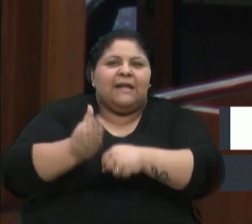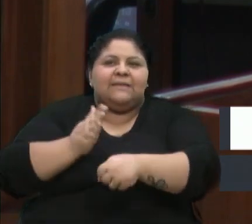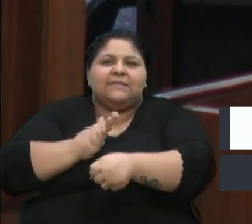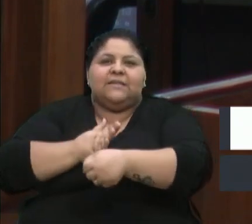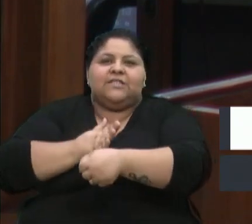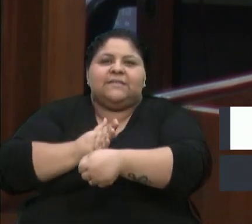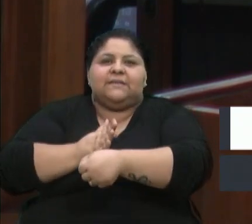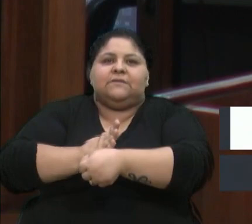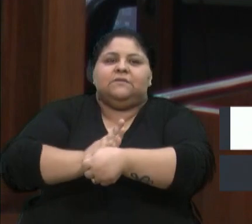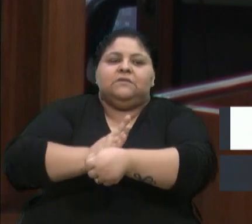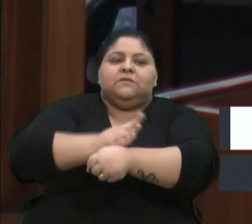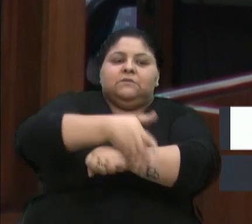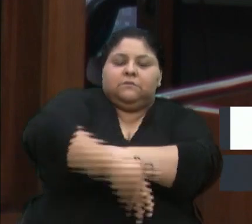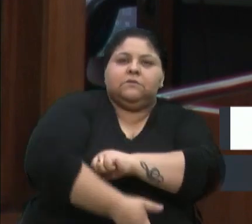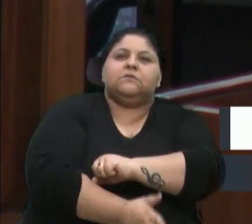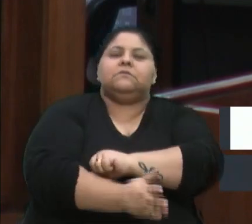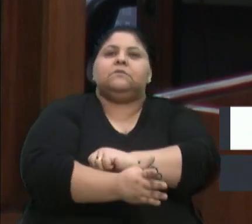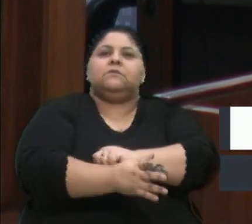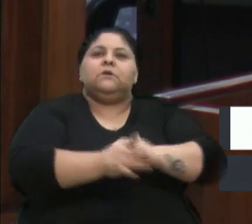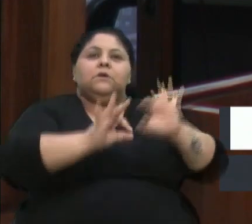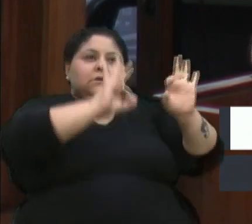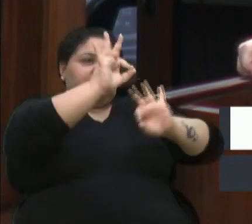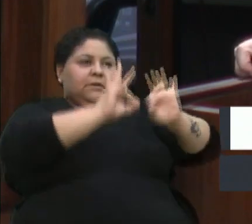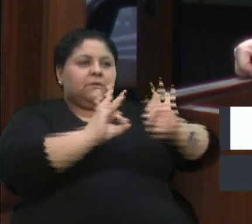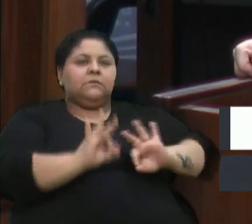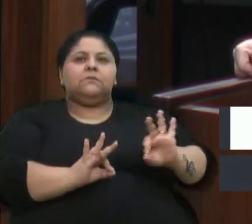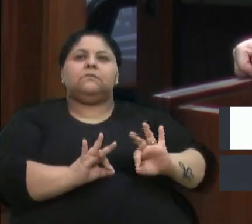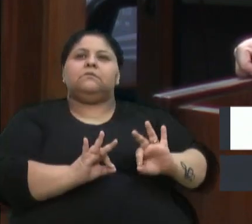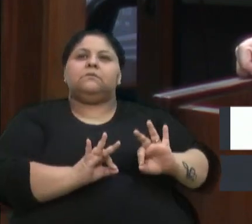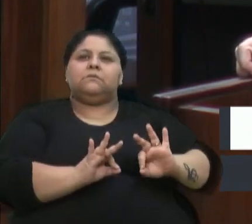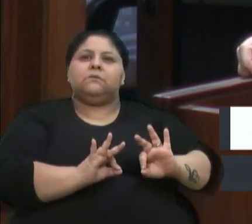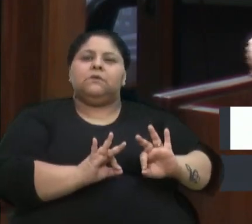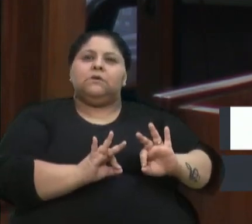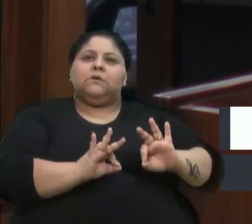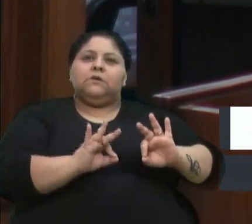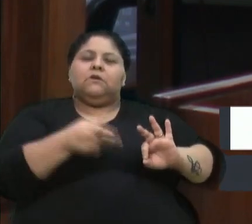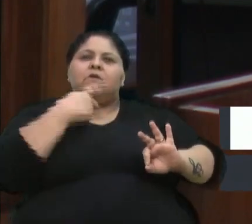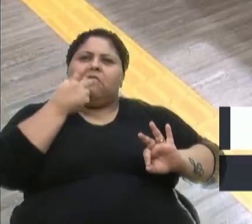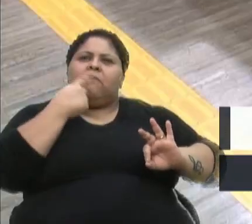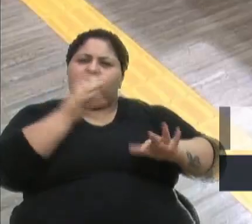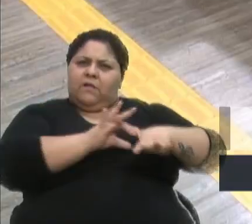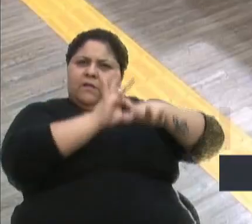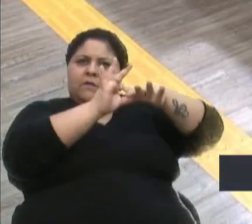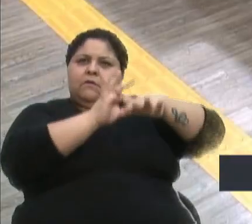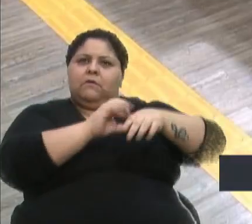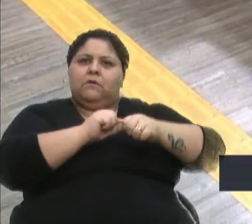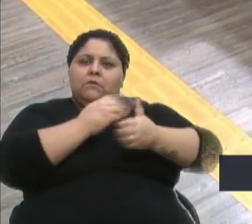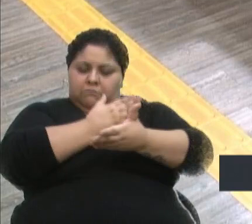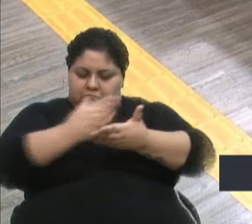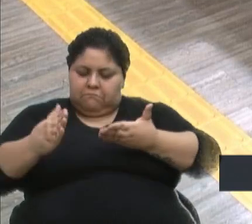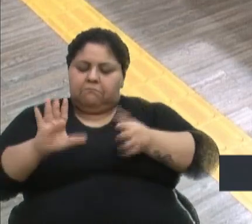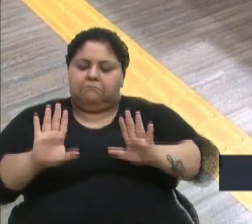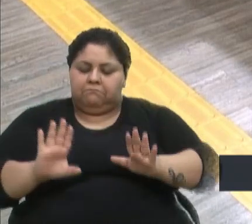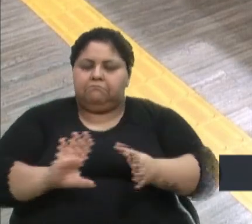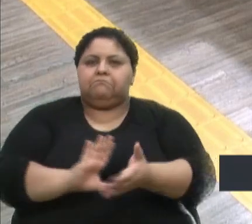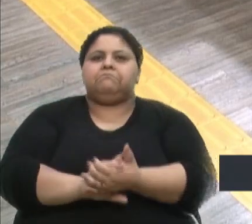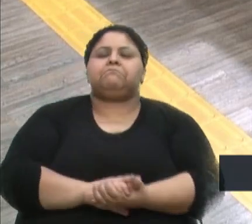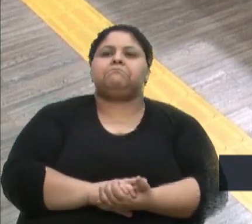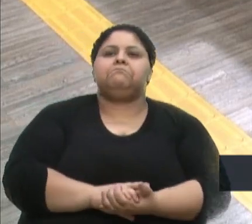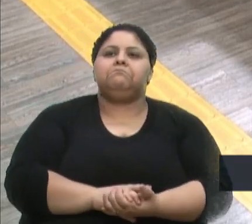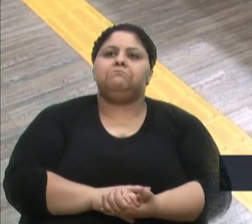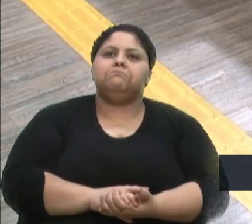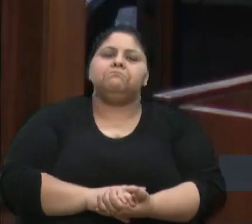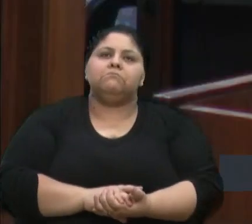horas da manhã, né, a distribuição dos cones. A declaração de líder para dar sequência. Segue a declaração do líder da MDB.